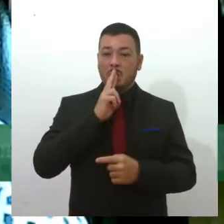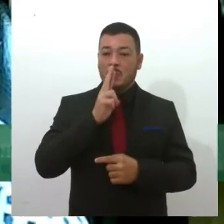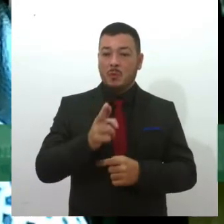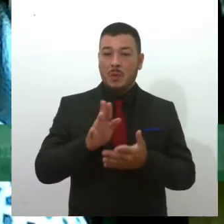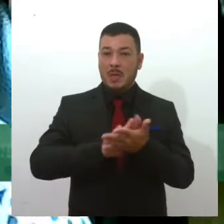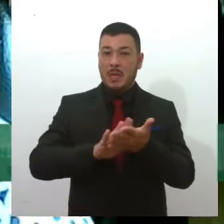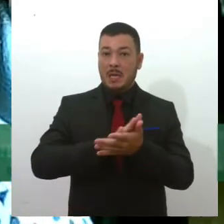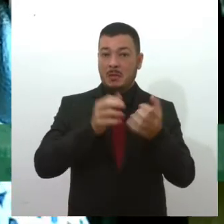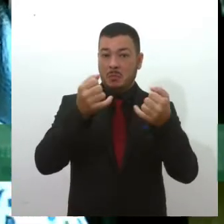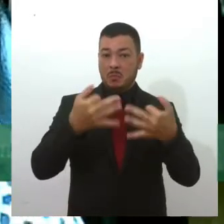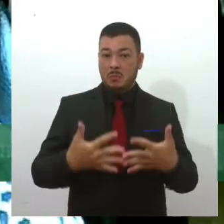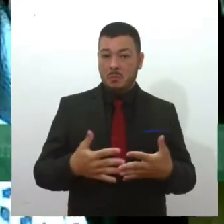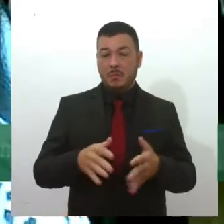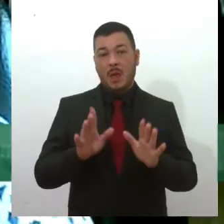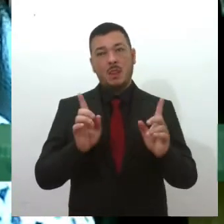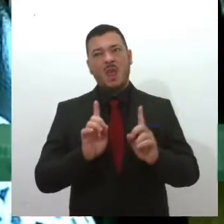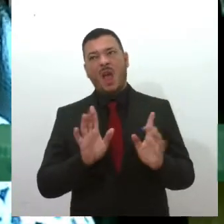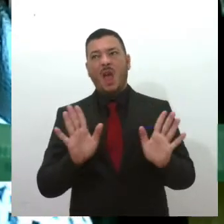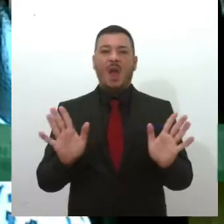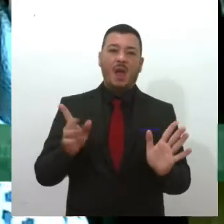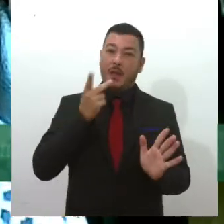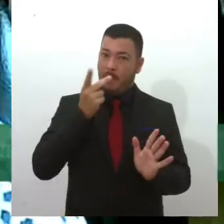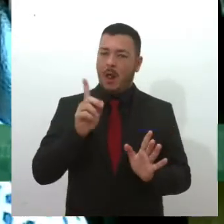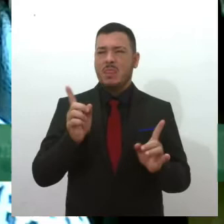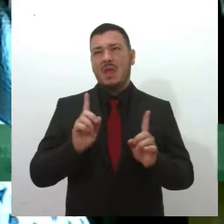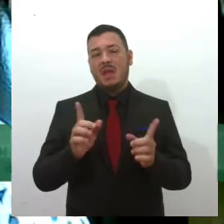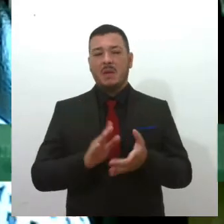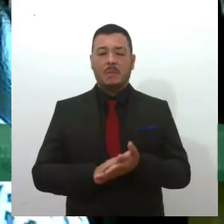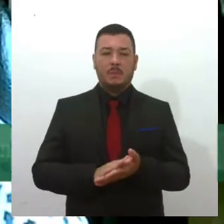única coisa que eles falaram é assim, não, mas